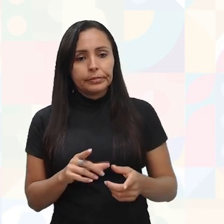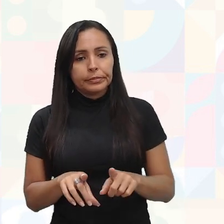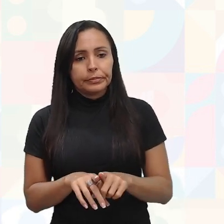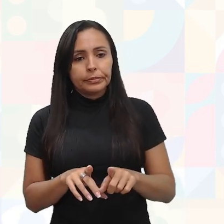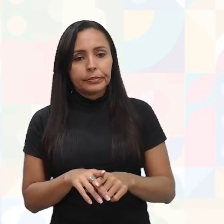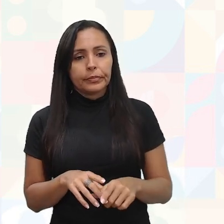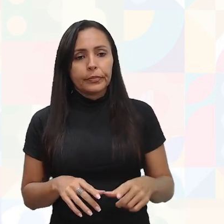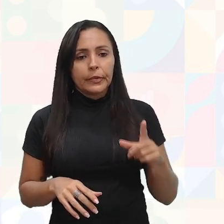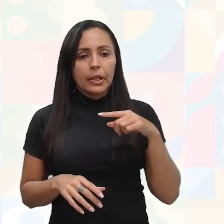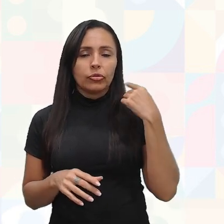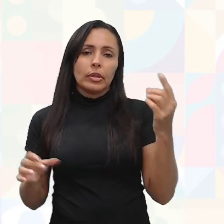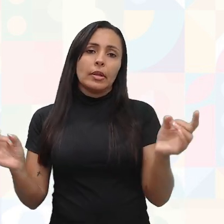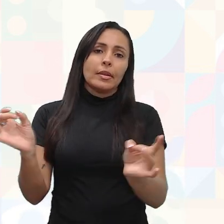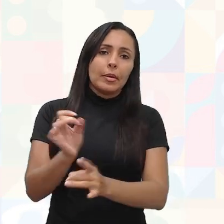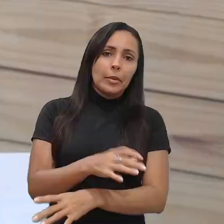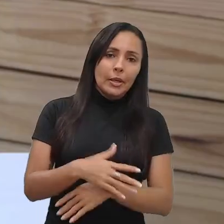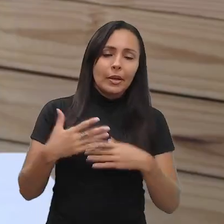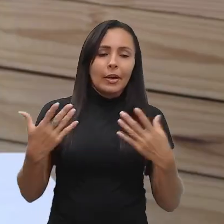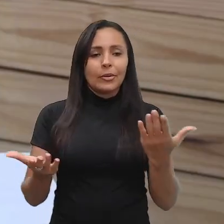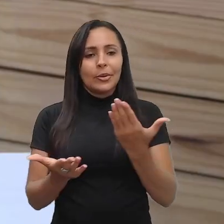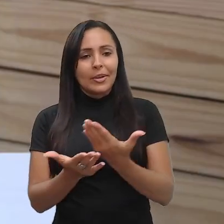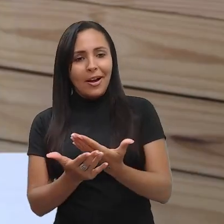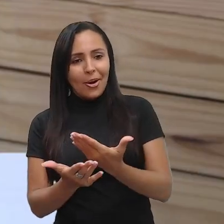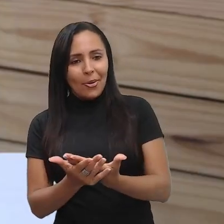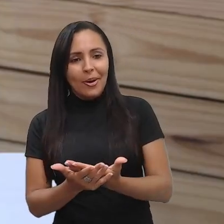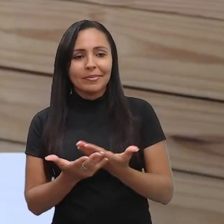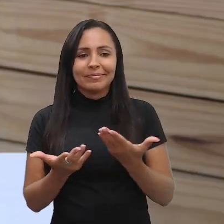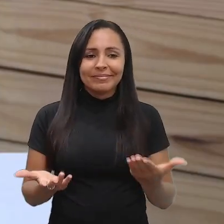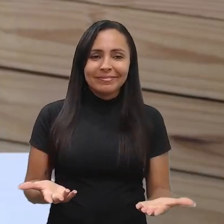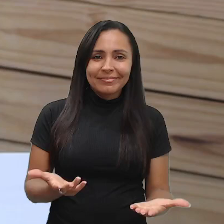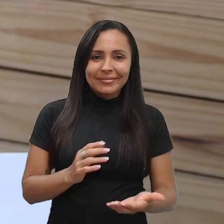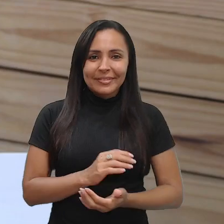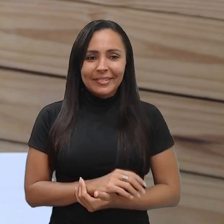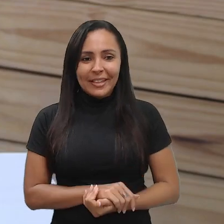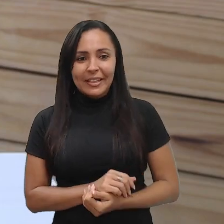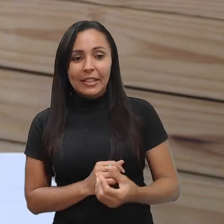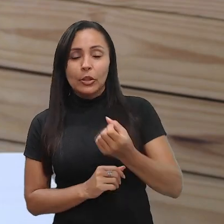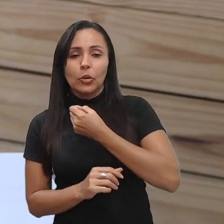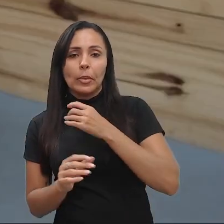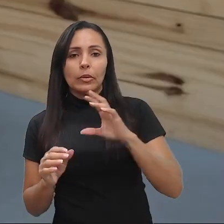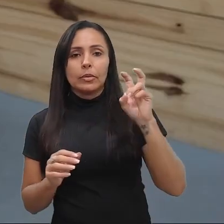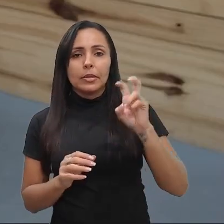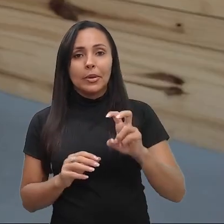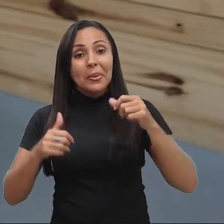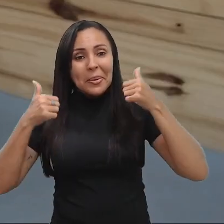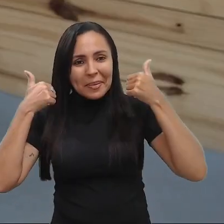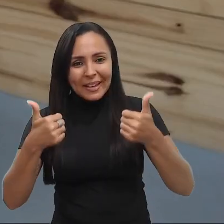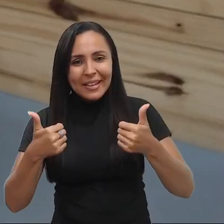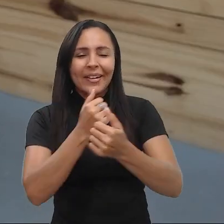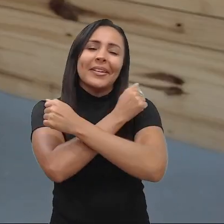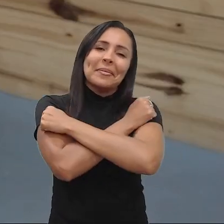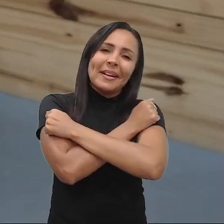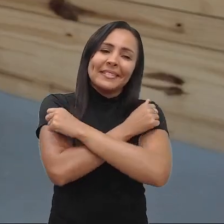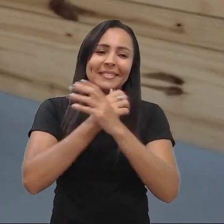E a gente fecha por aqui a nossa videoaula de número 5. Beleza?